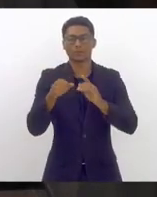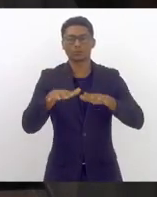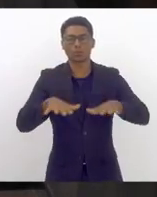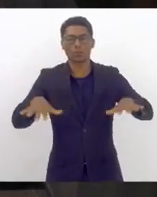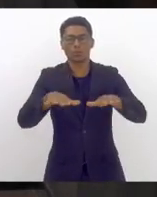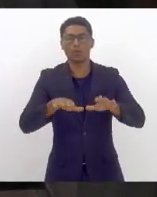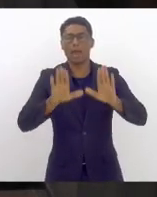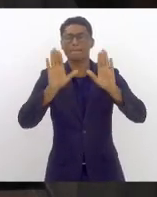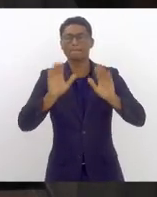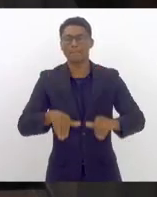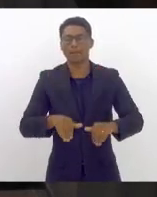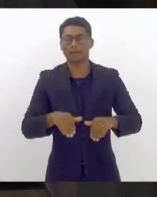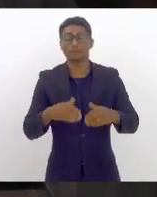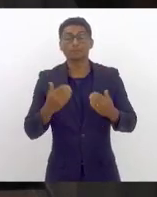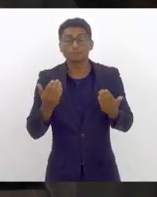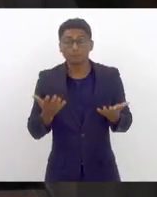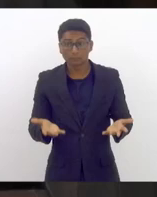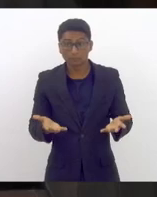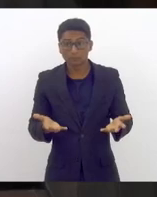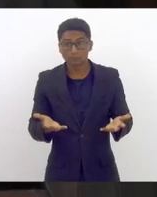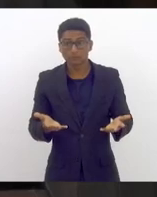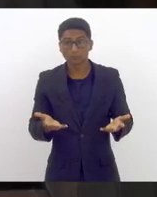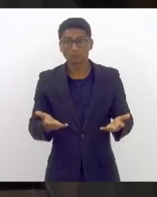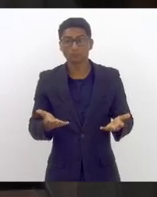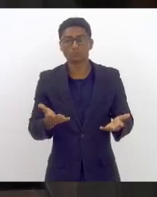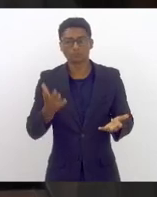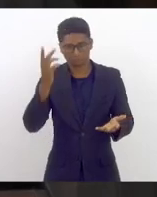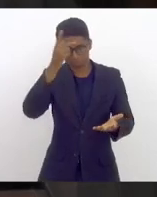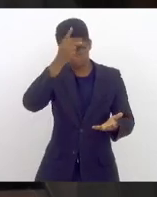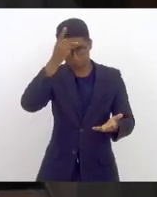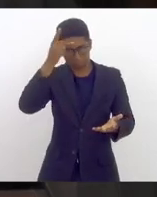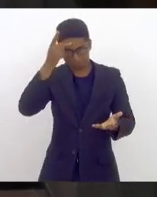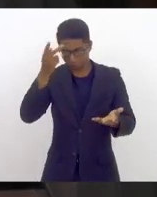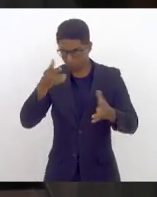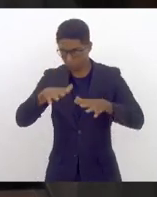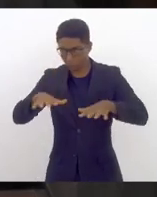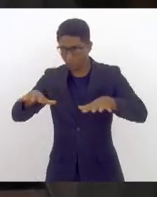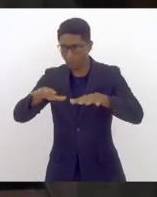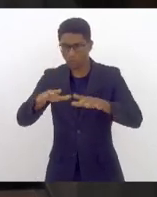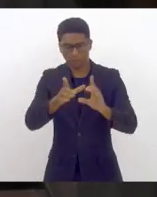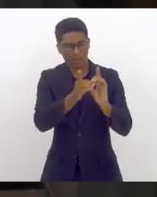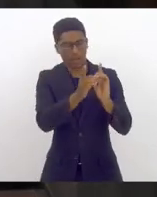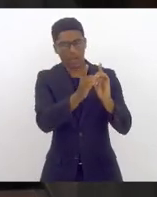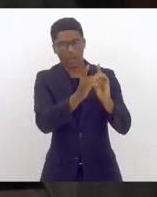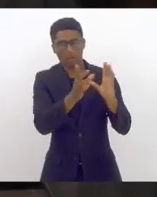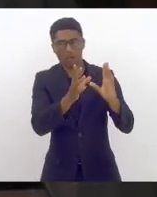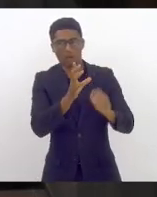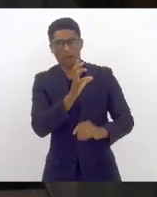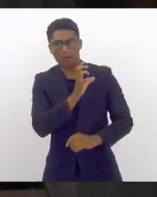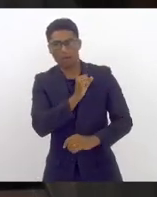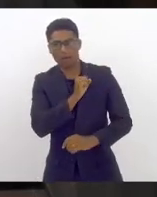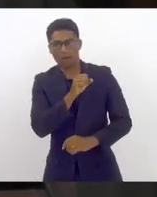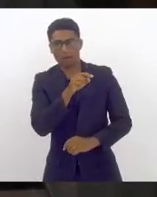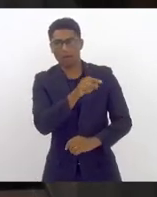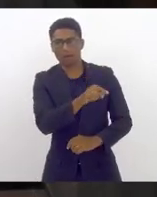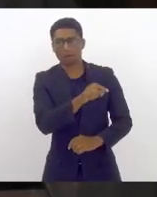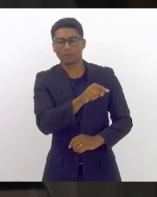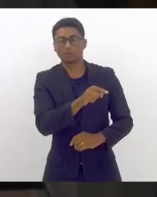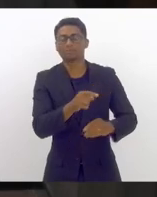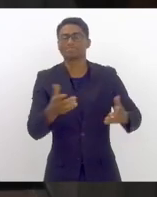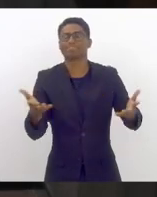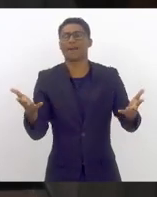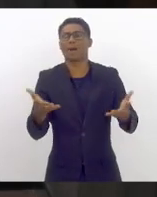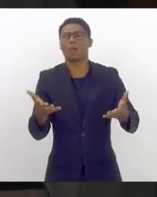achamos insustentável, para quem ama a democracia, acatar este momento tão